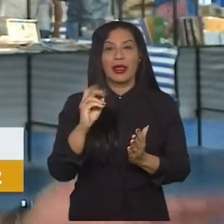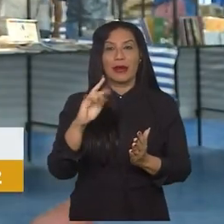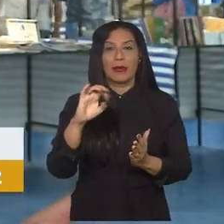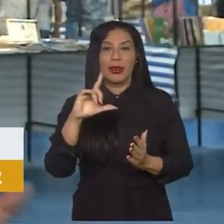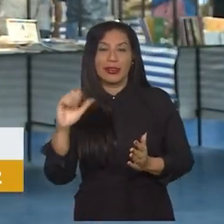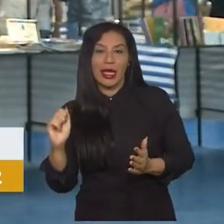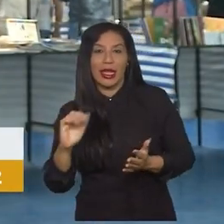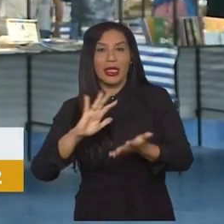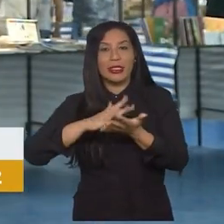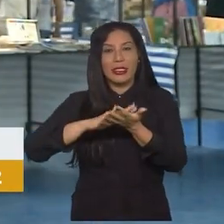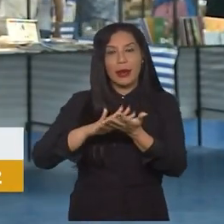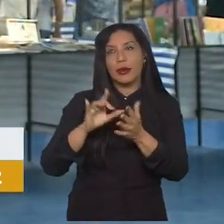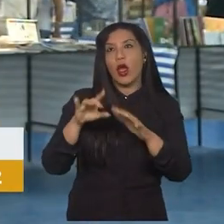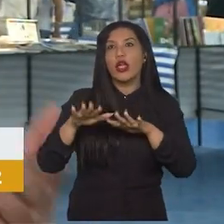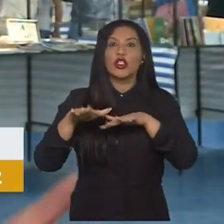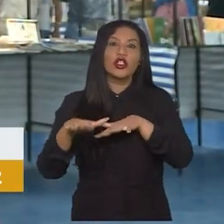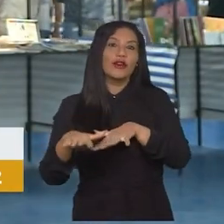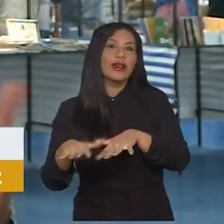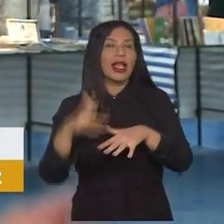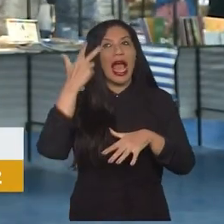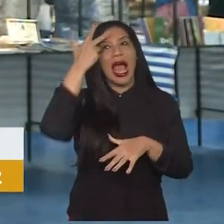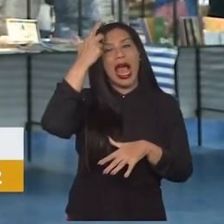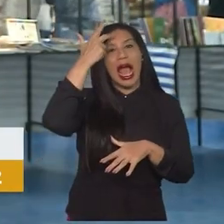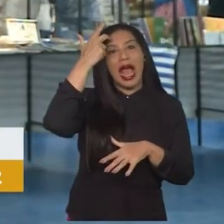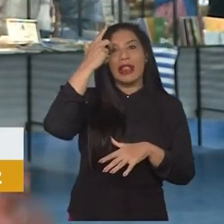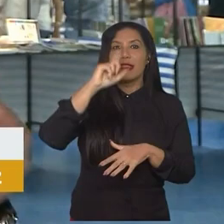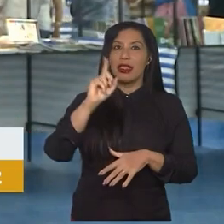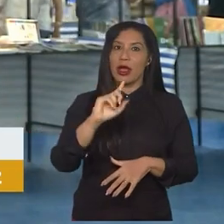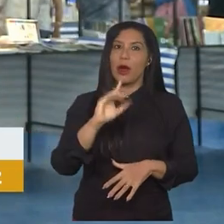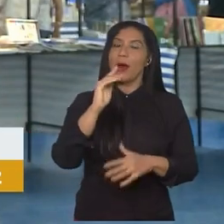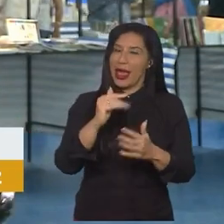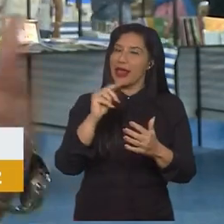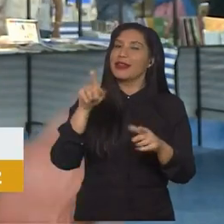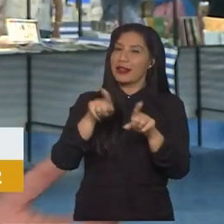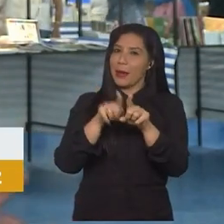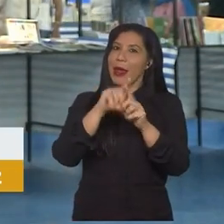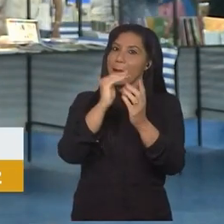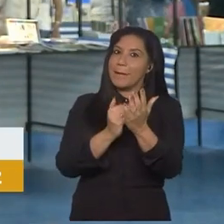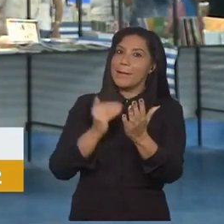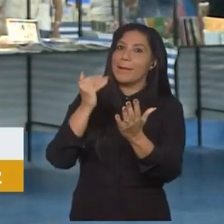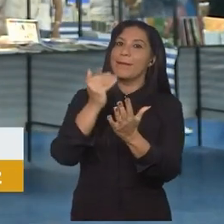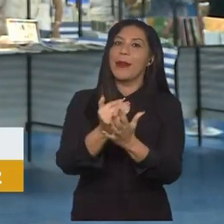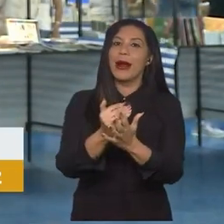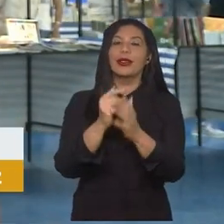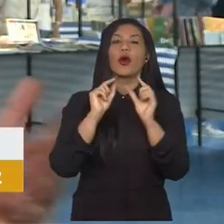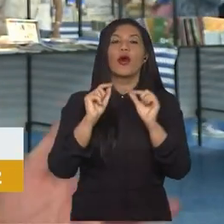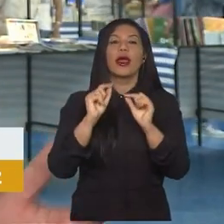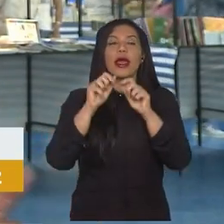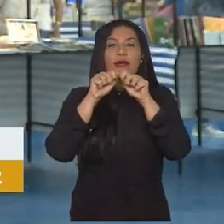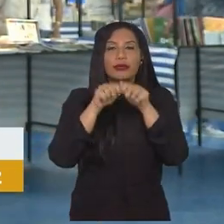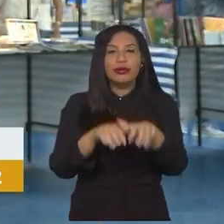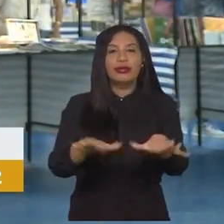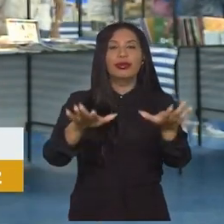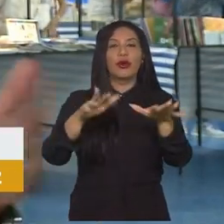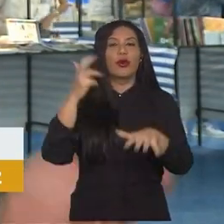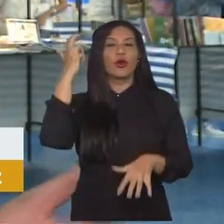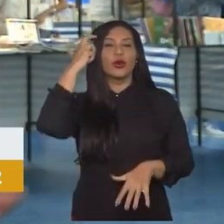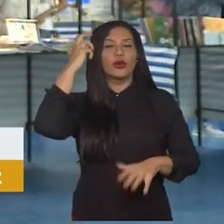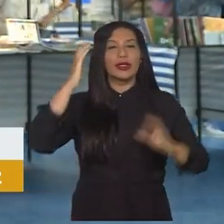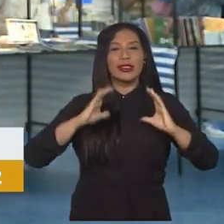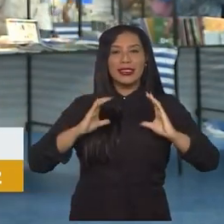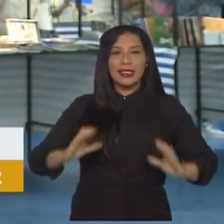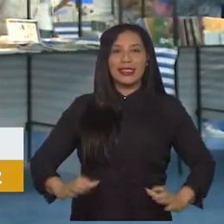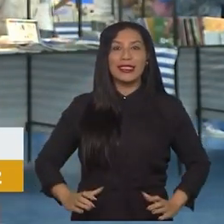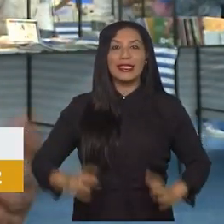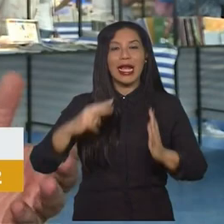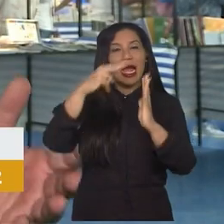mais que o desfile, é muito mais que promover o lazer, o entretenimento. A Portela, como uma escola de samba, tem que ser polo difusor da cultura, da cidadania. Então